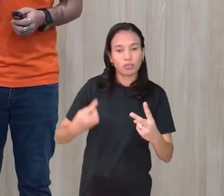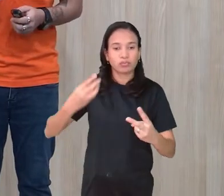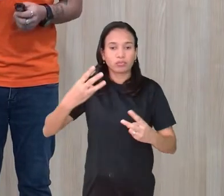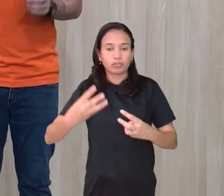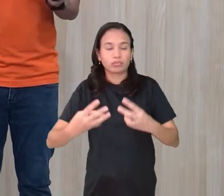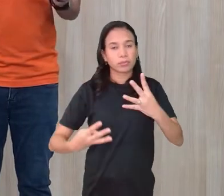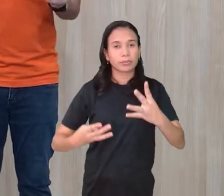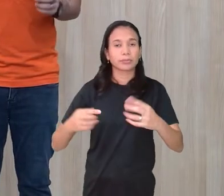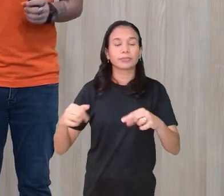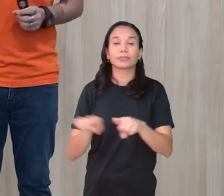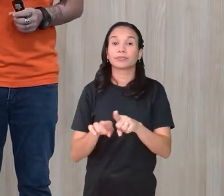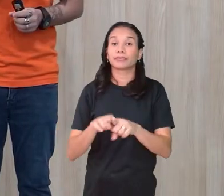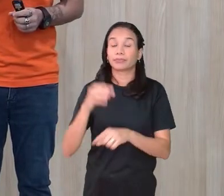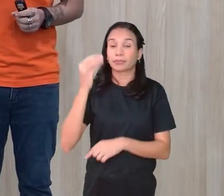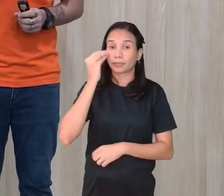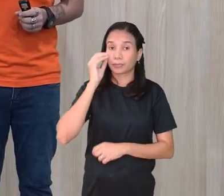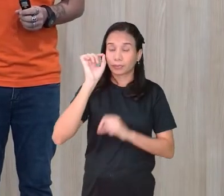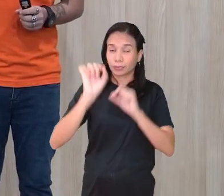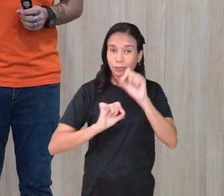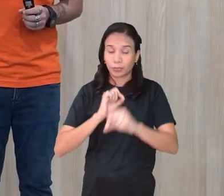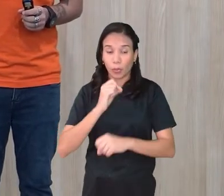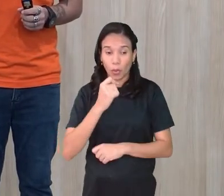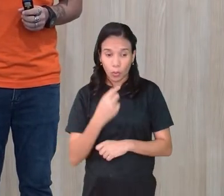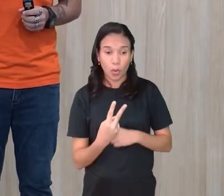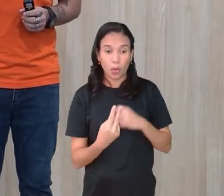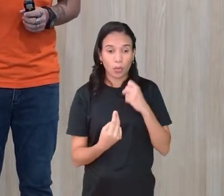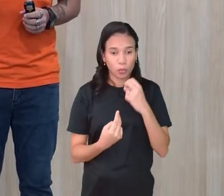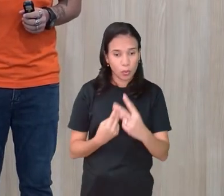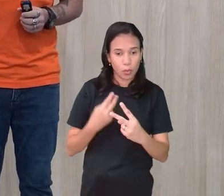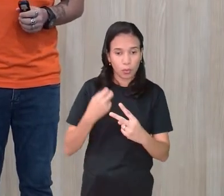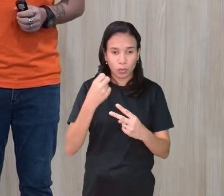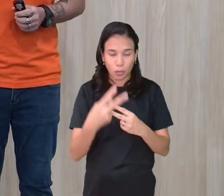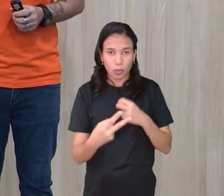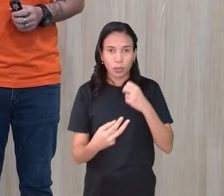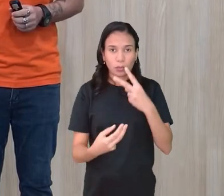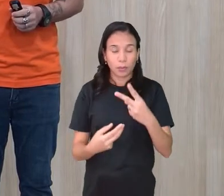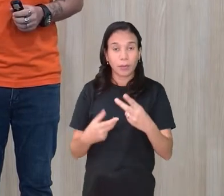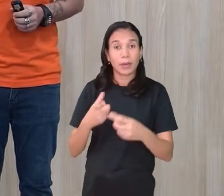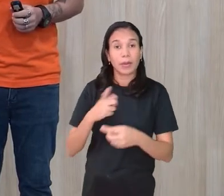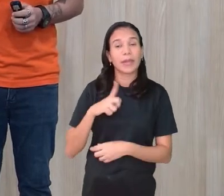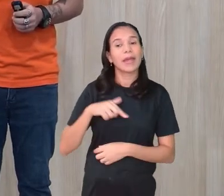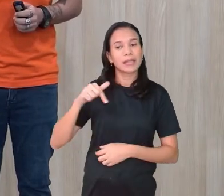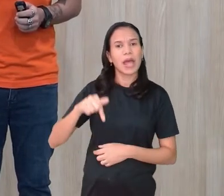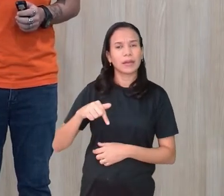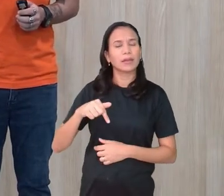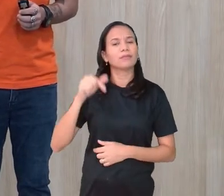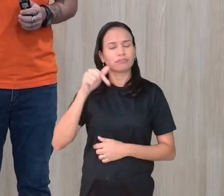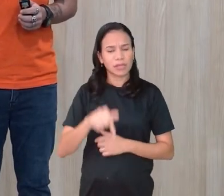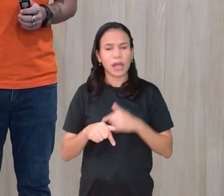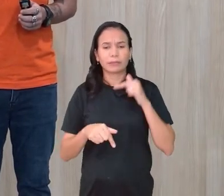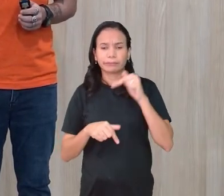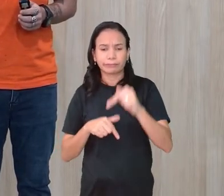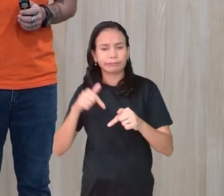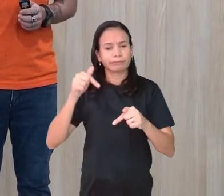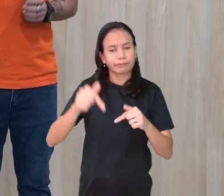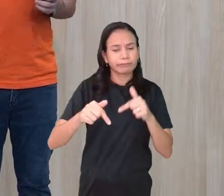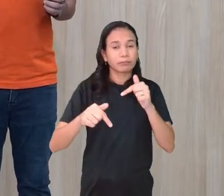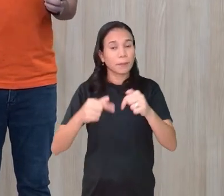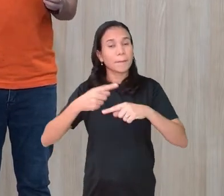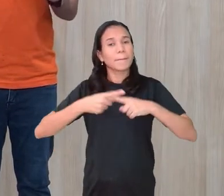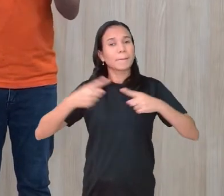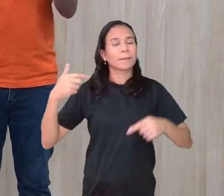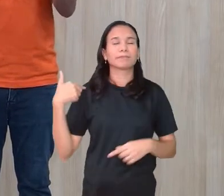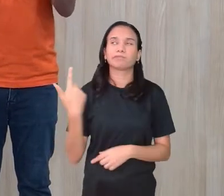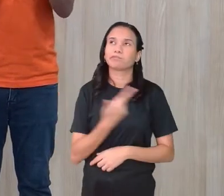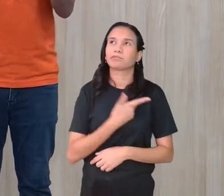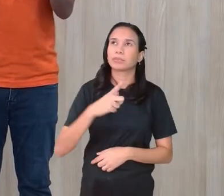gente acaba observando, no caso do 2, vai aumentando de 2 em 2. No caso do 7, vai aumentando de 7 em 7. Só que se